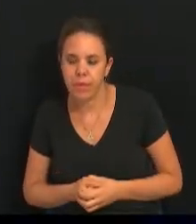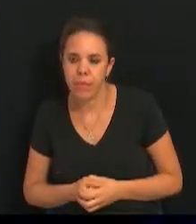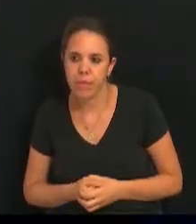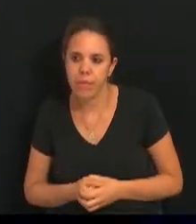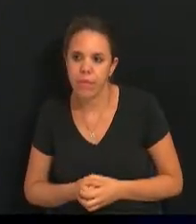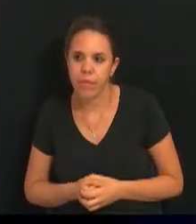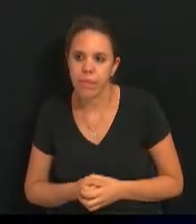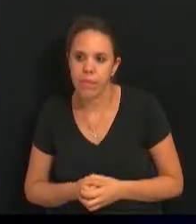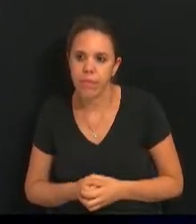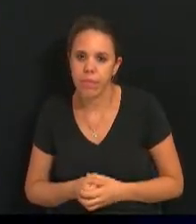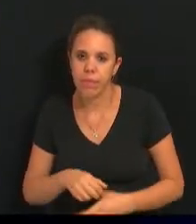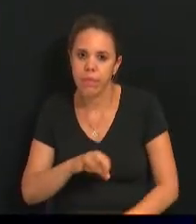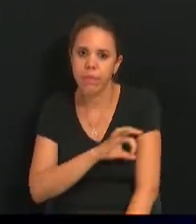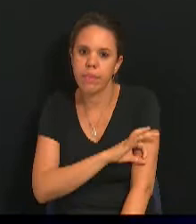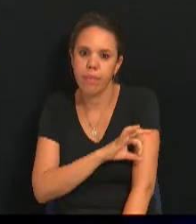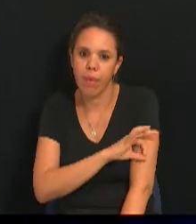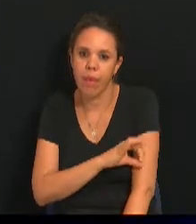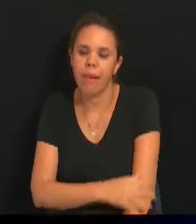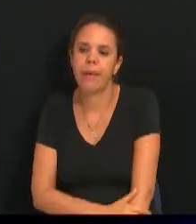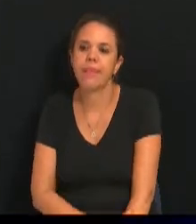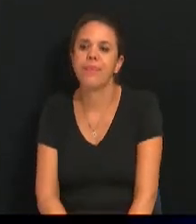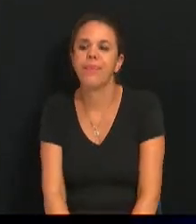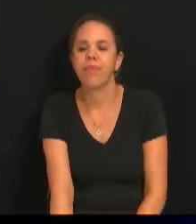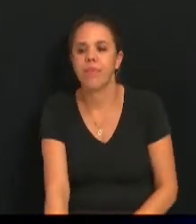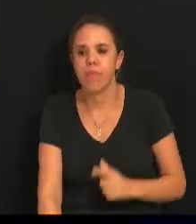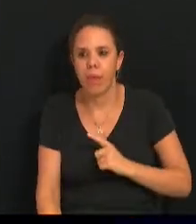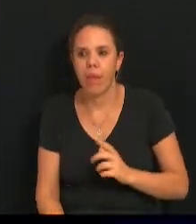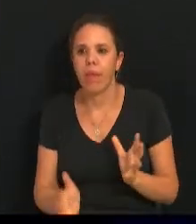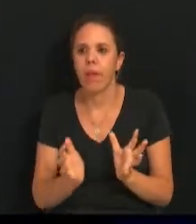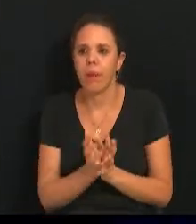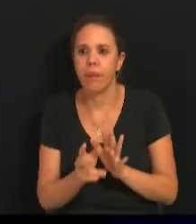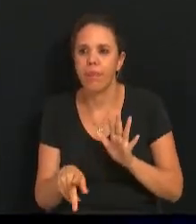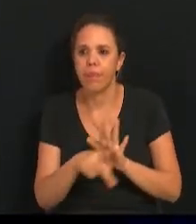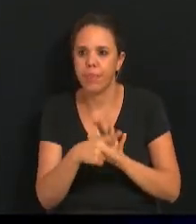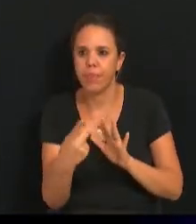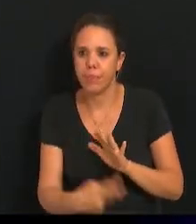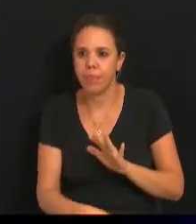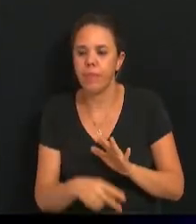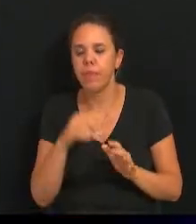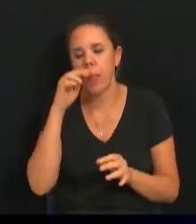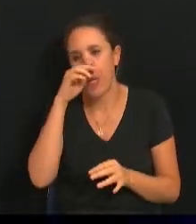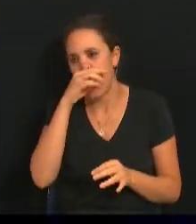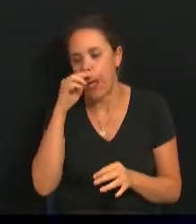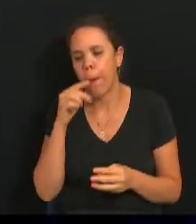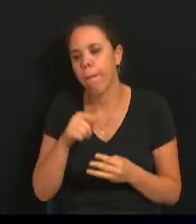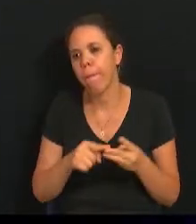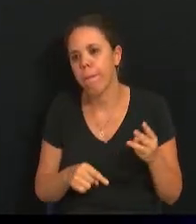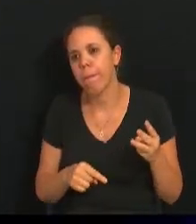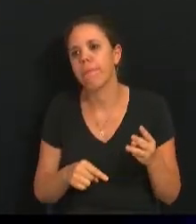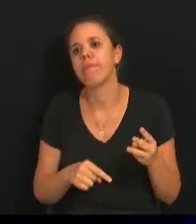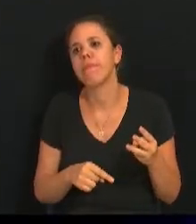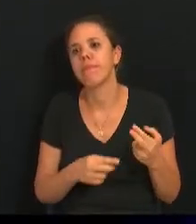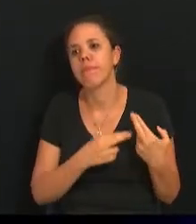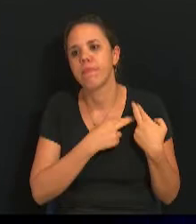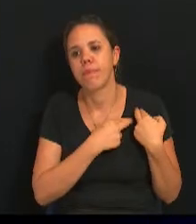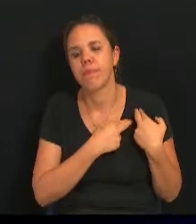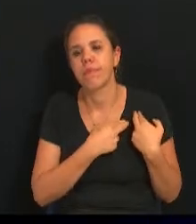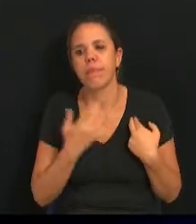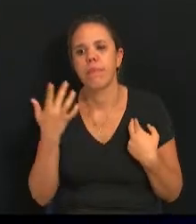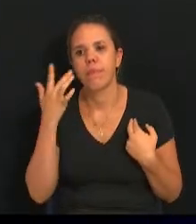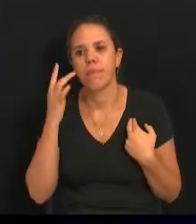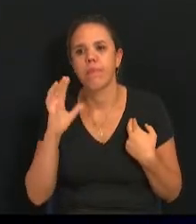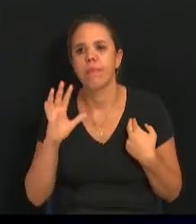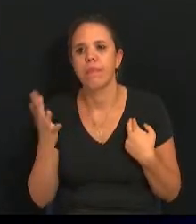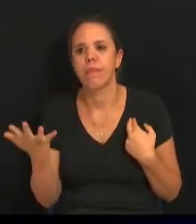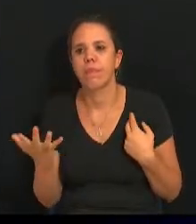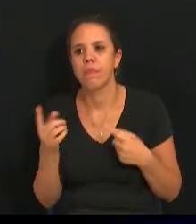a Prefeitura Municipal. Tínhamos uma comissão, que era uma comissão tripartite, mas que acho que aconteceu